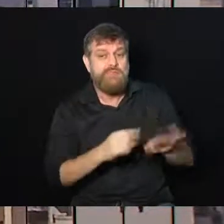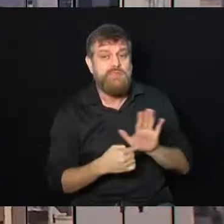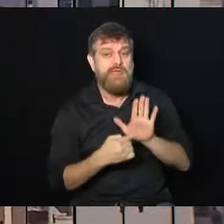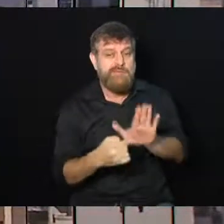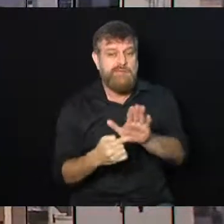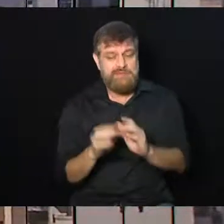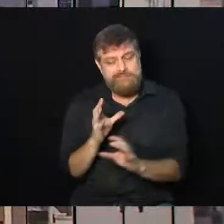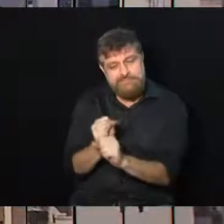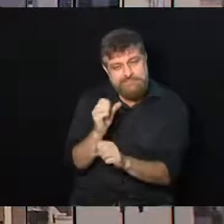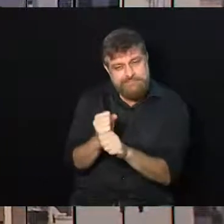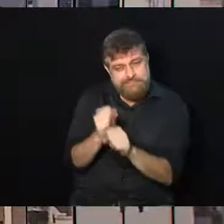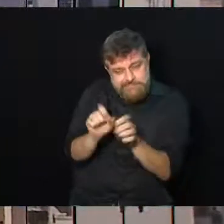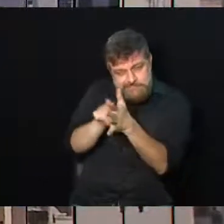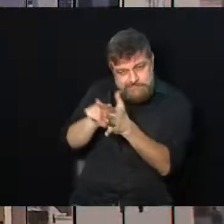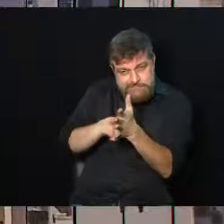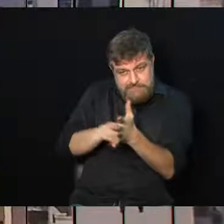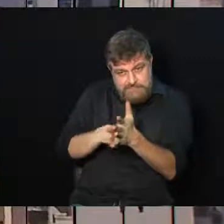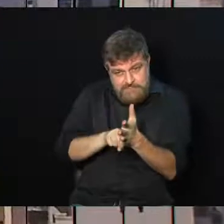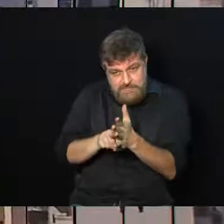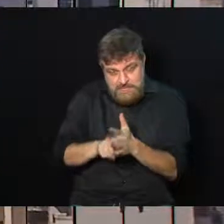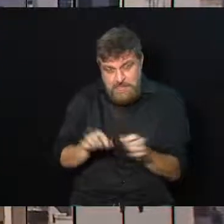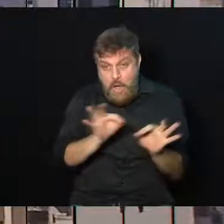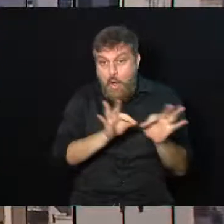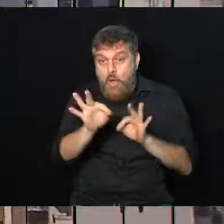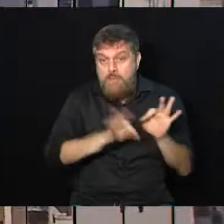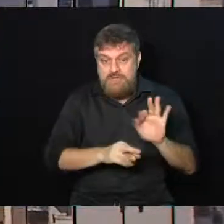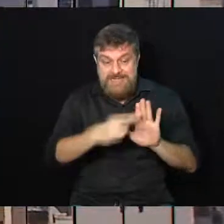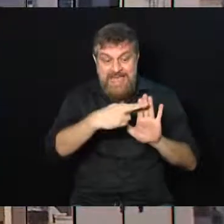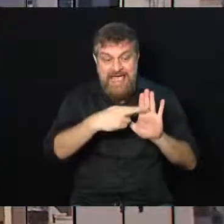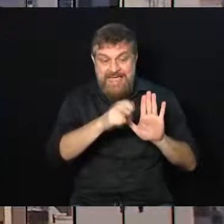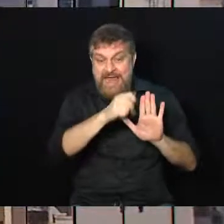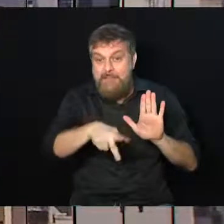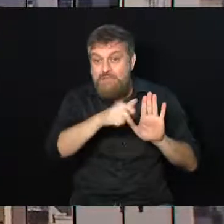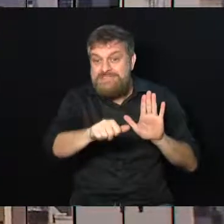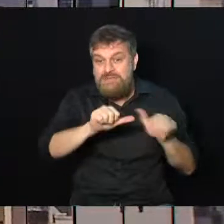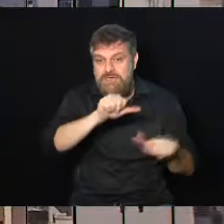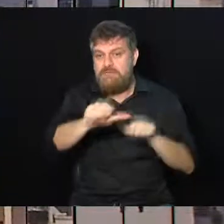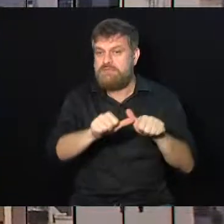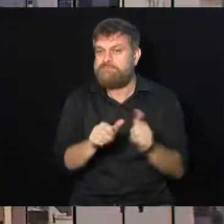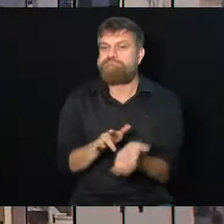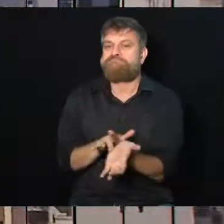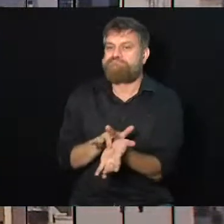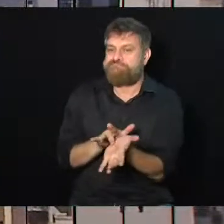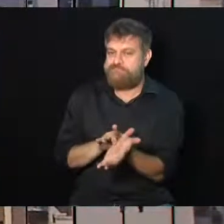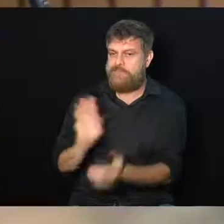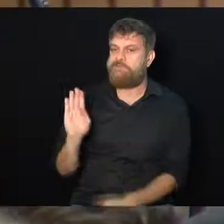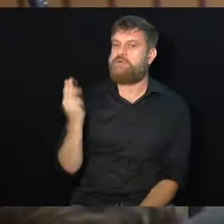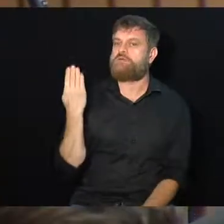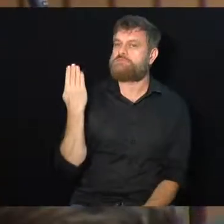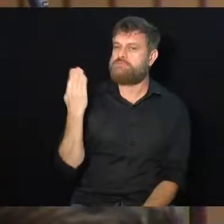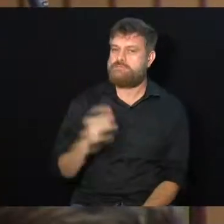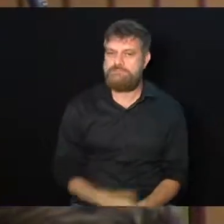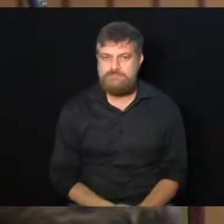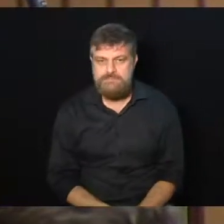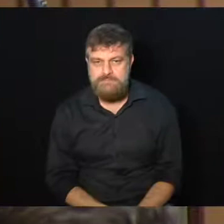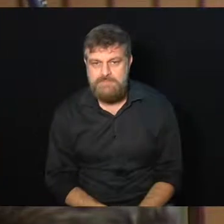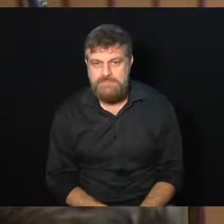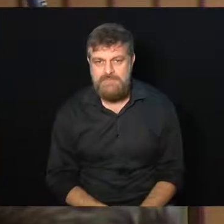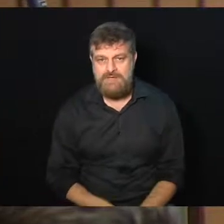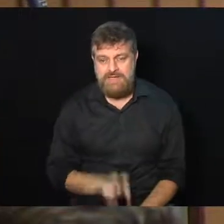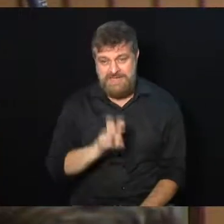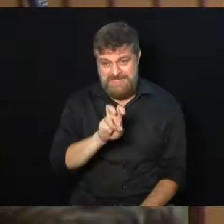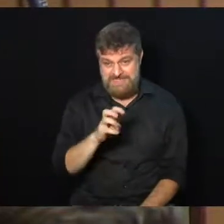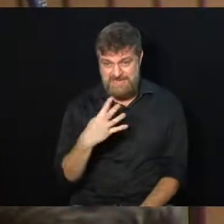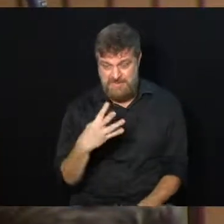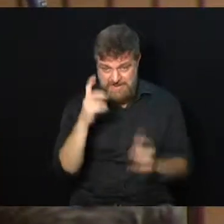os cálculos utilizados para o projeto da reforma da Previdência foram falsificados. Na